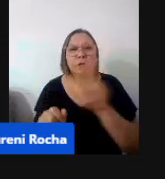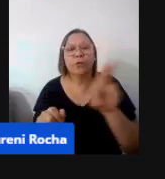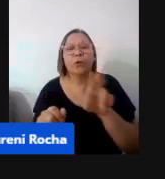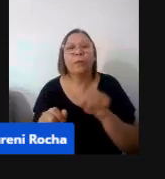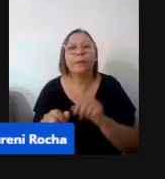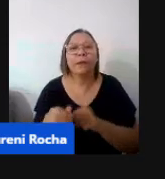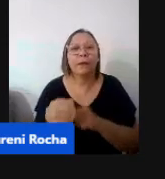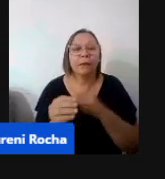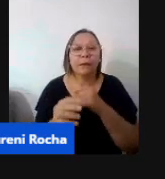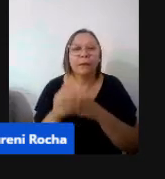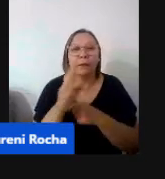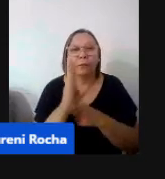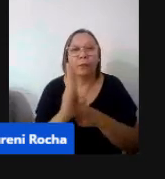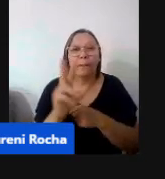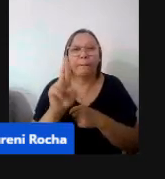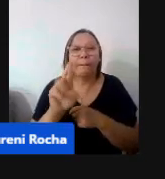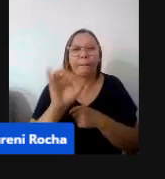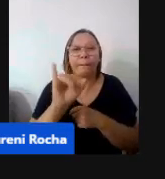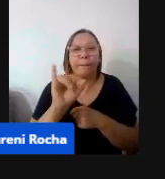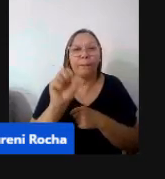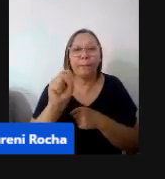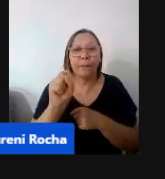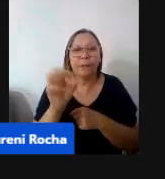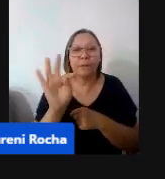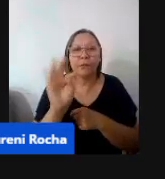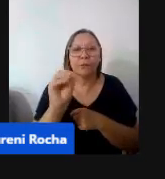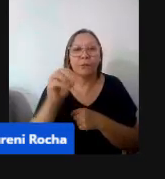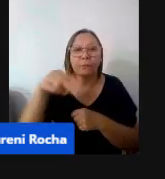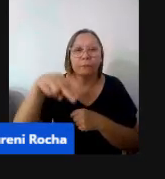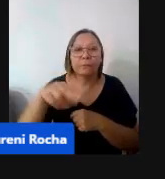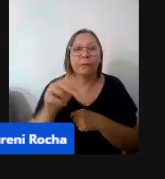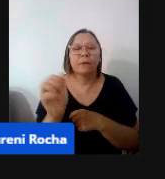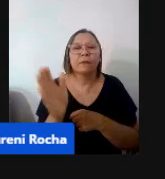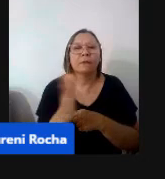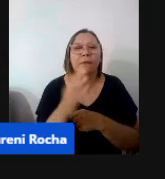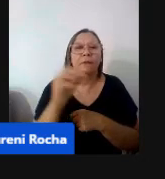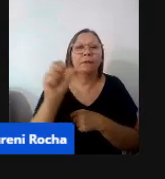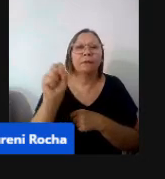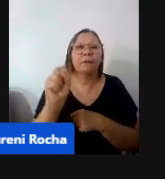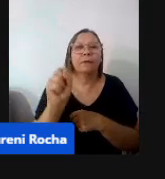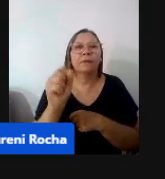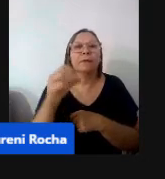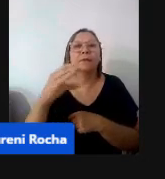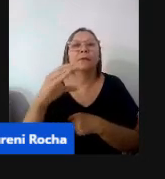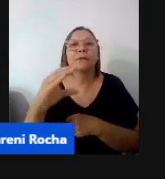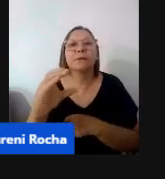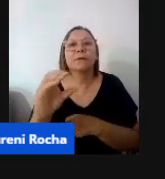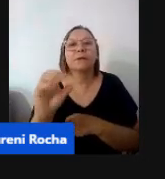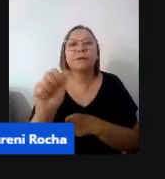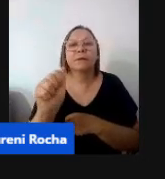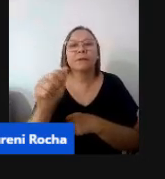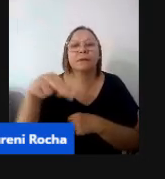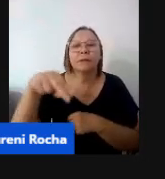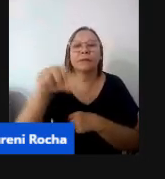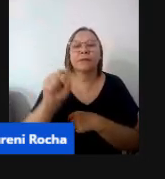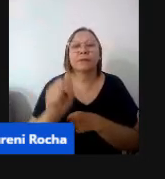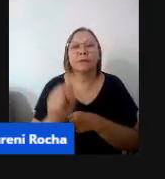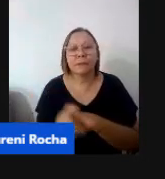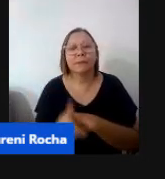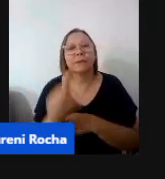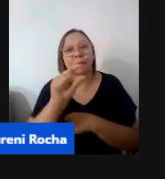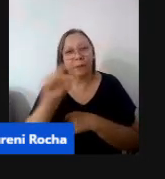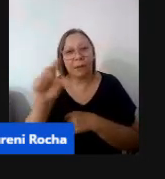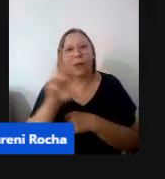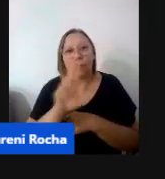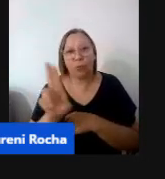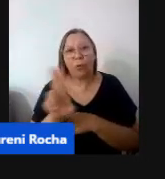Brixton Sans. Então, essa fonte foi utilizada para a titulação das informações. E o corpo do